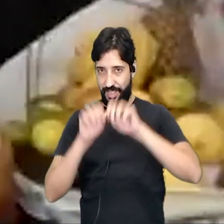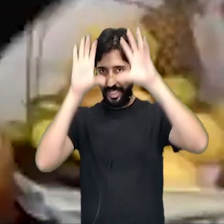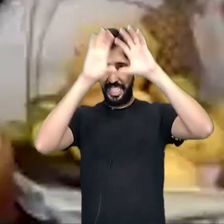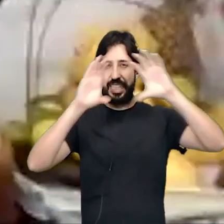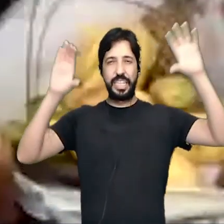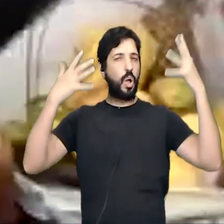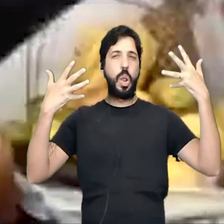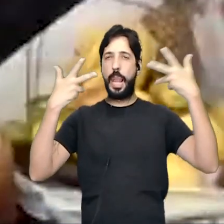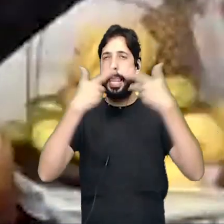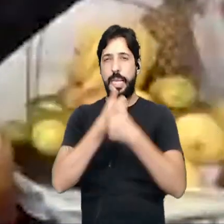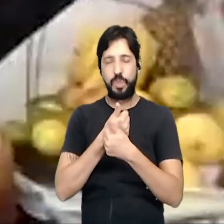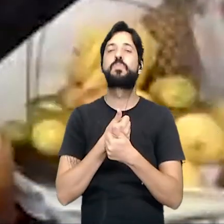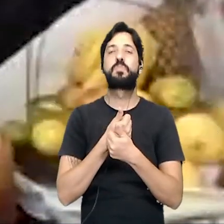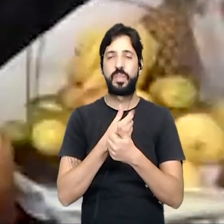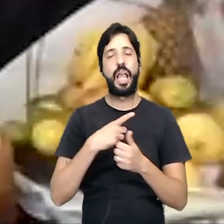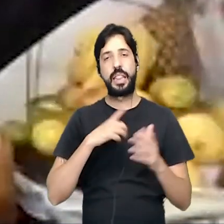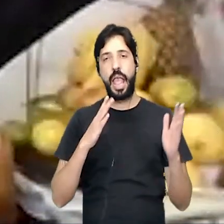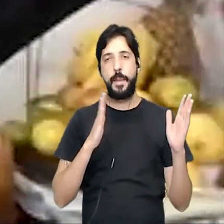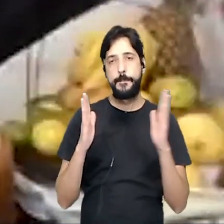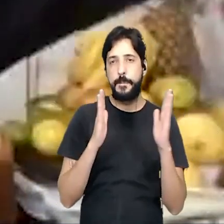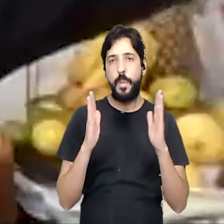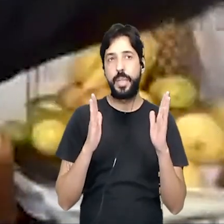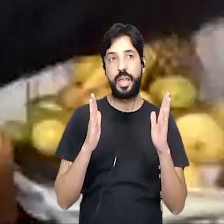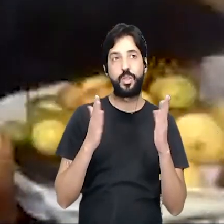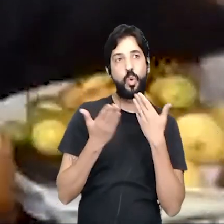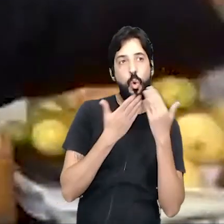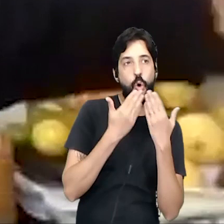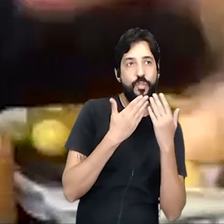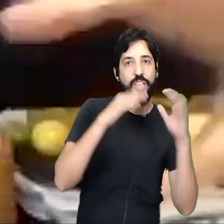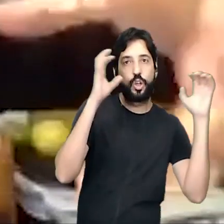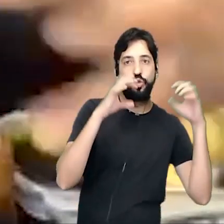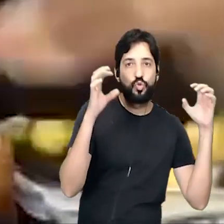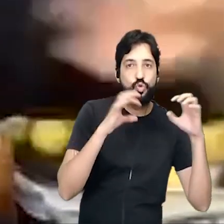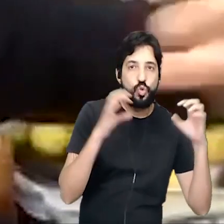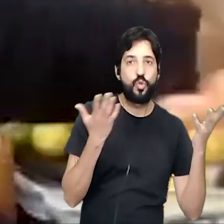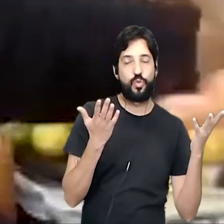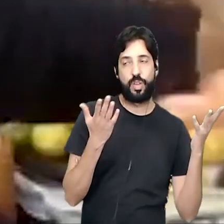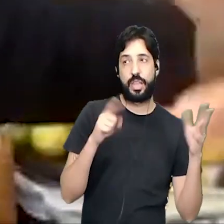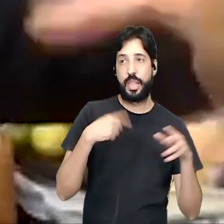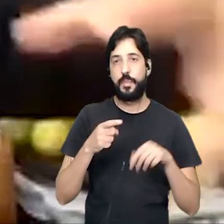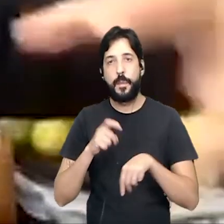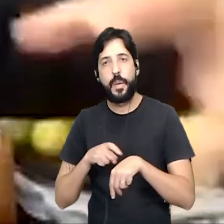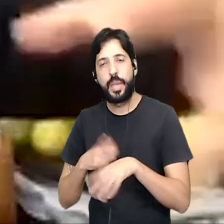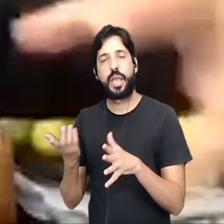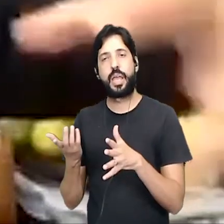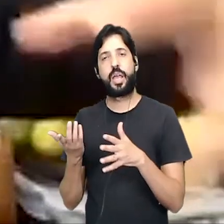céu, um céu lindo, e aí tivemos momentos que a conversa era com a chuva,